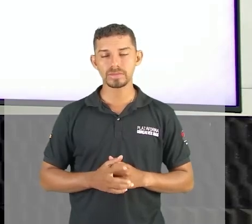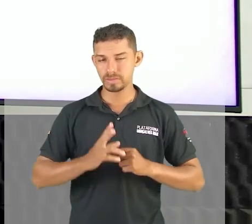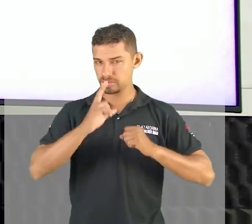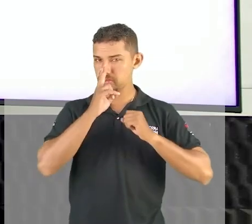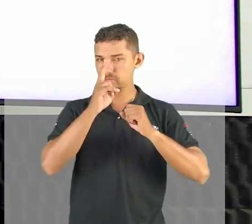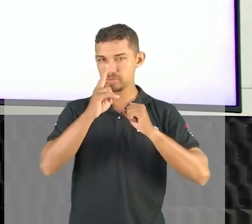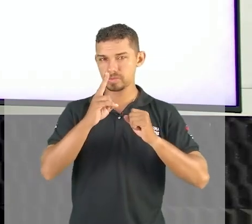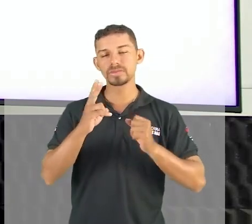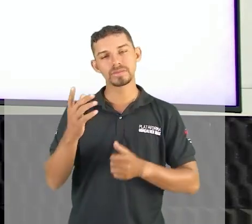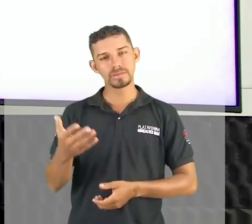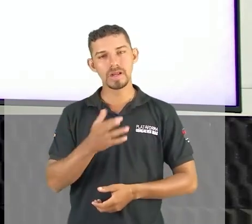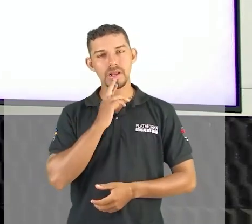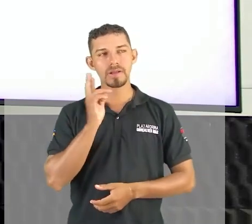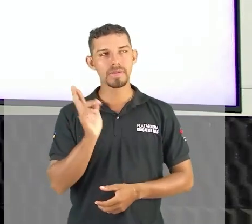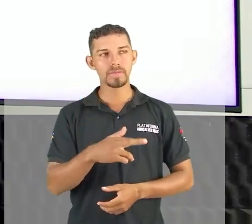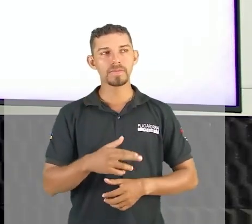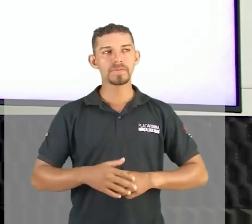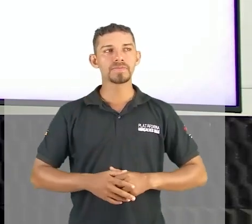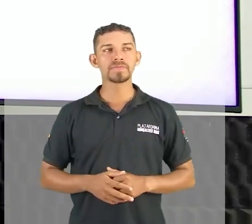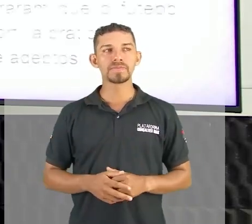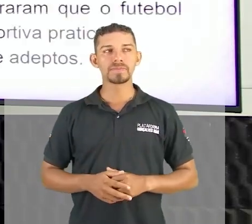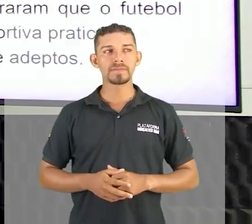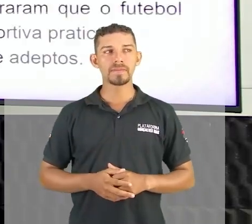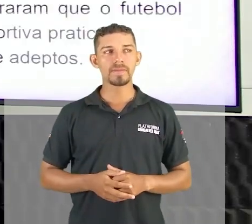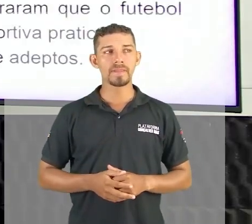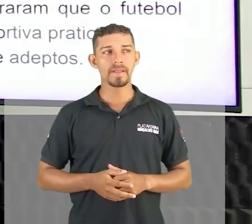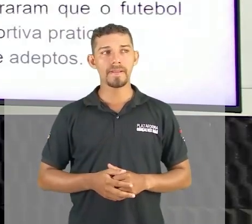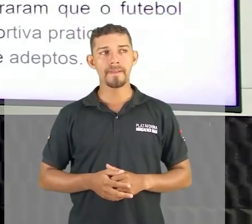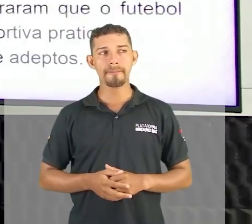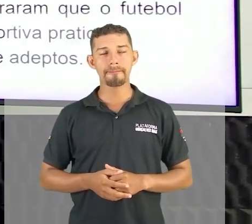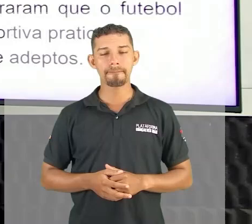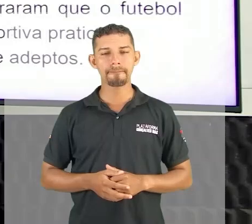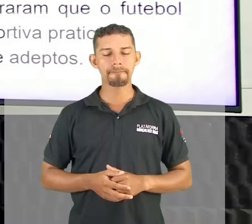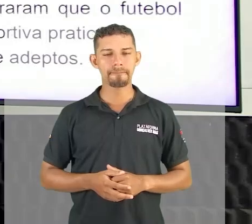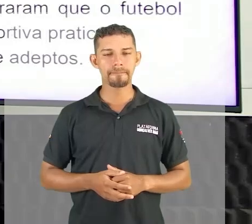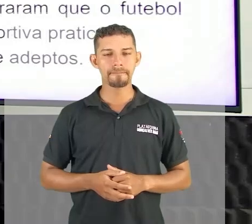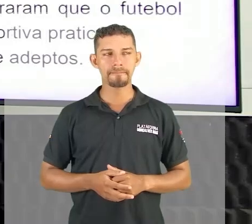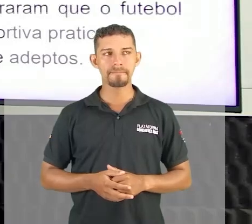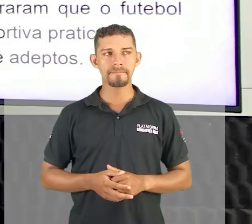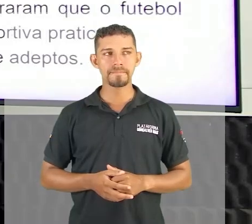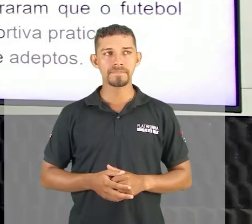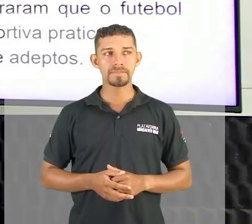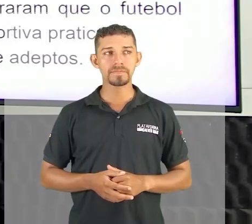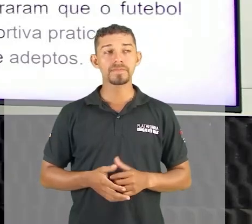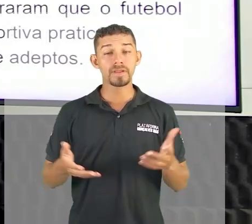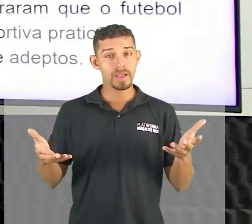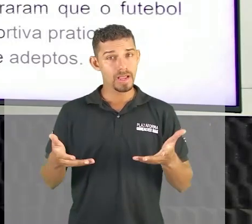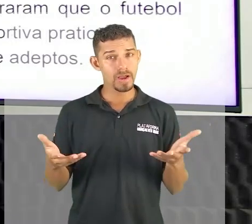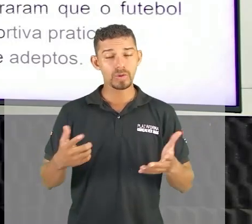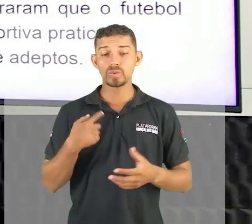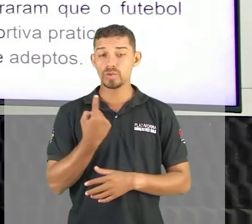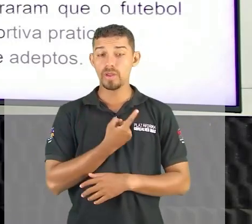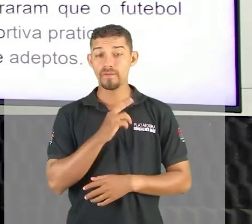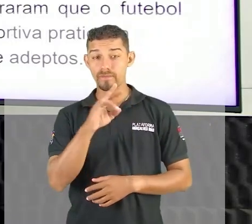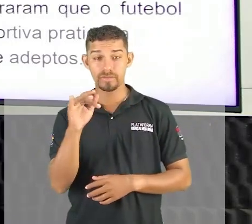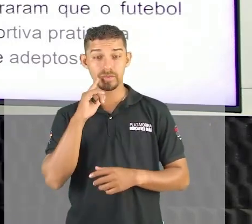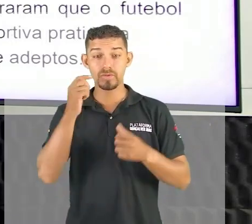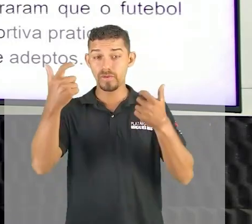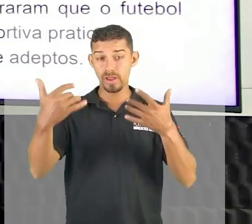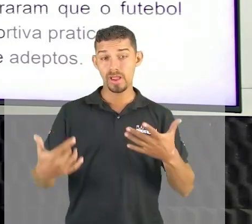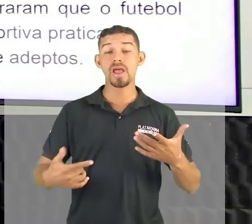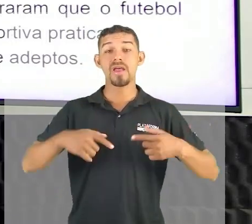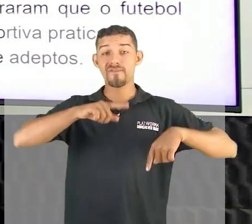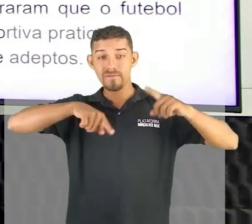potencializou é esse o gabarito dessa questão vamos pra resolução de mais uma questão e agora a gente vai tratar de variação